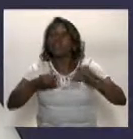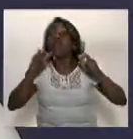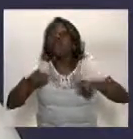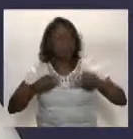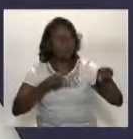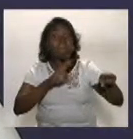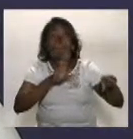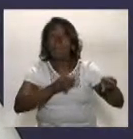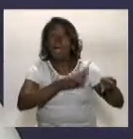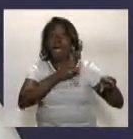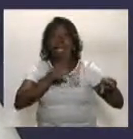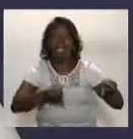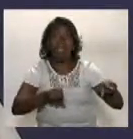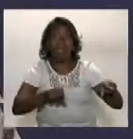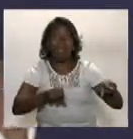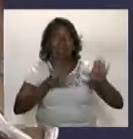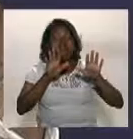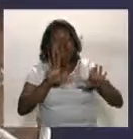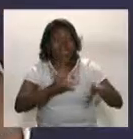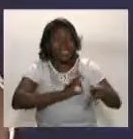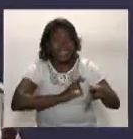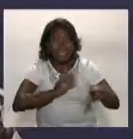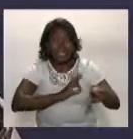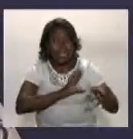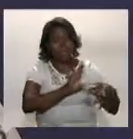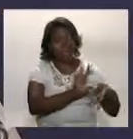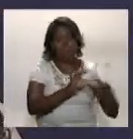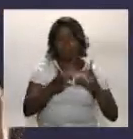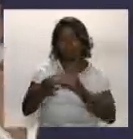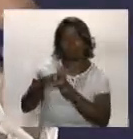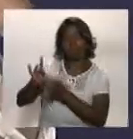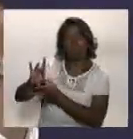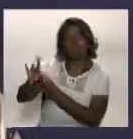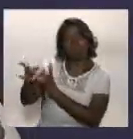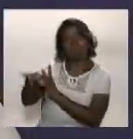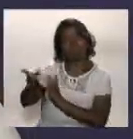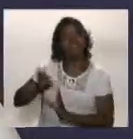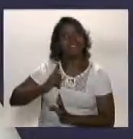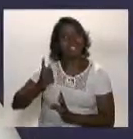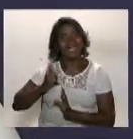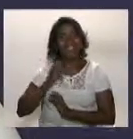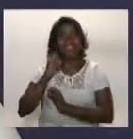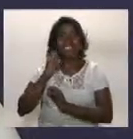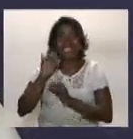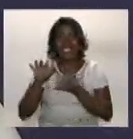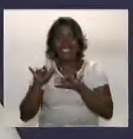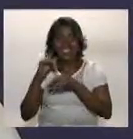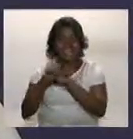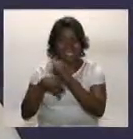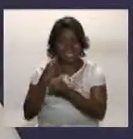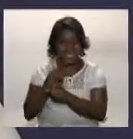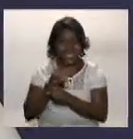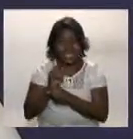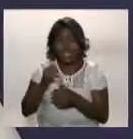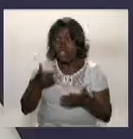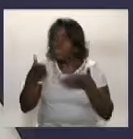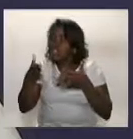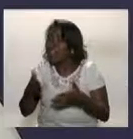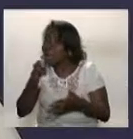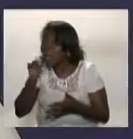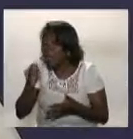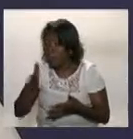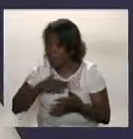ela puder dar da sua bicicleta, todos esses detalhes vão constar do registro de ocorrência. Se ela tiver